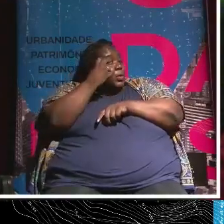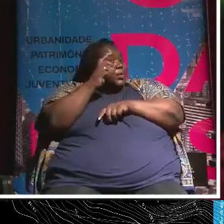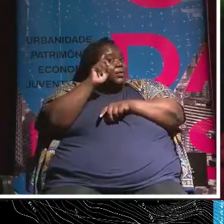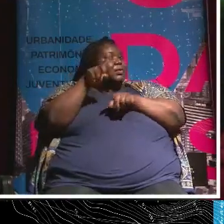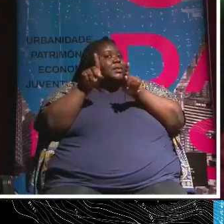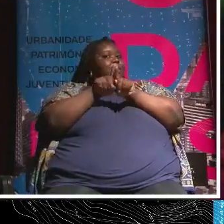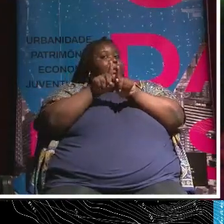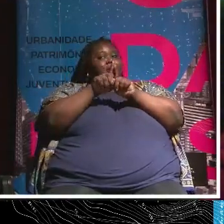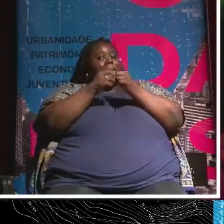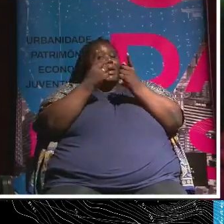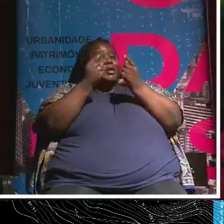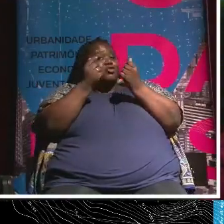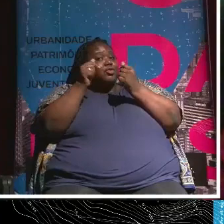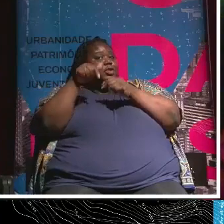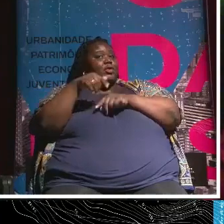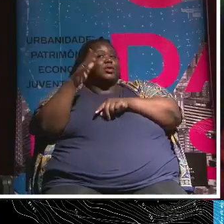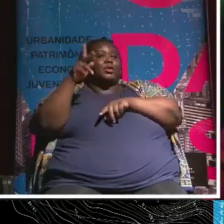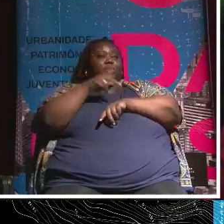no país.